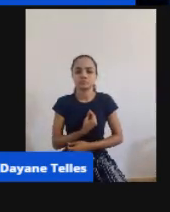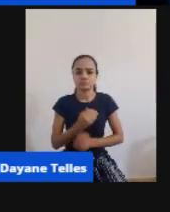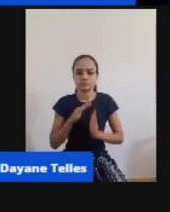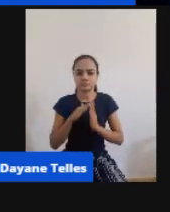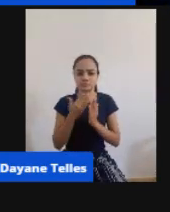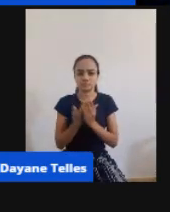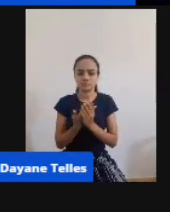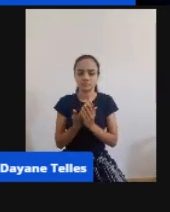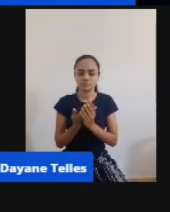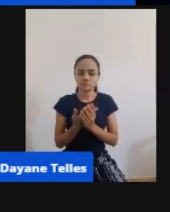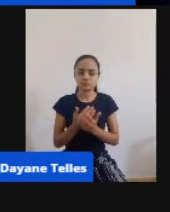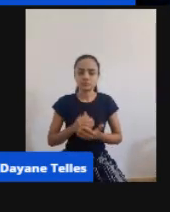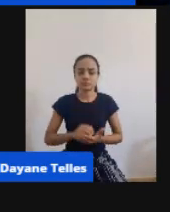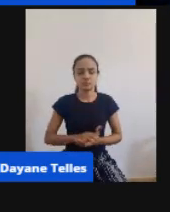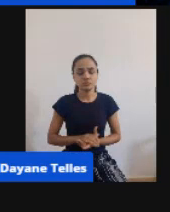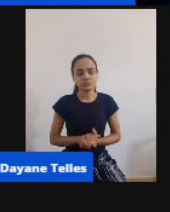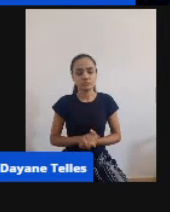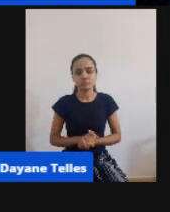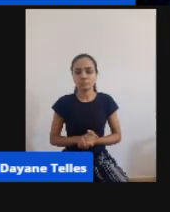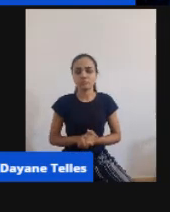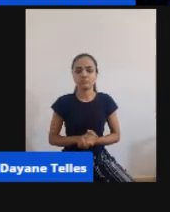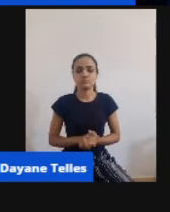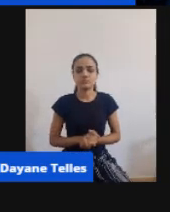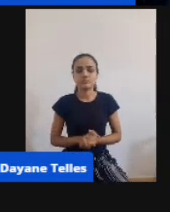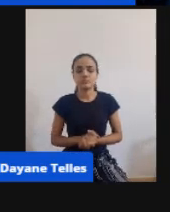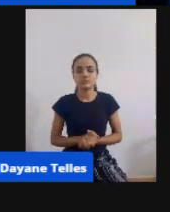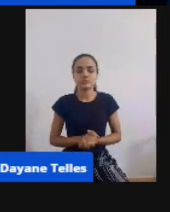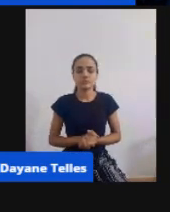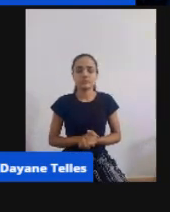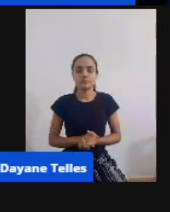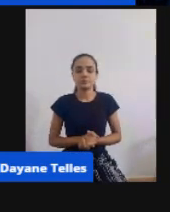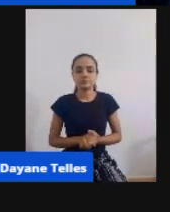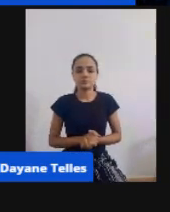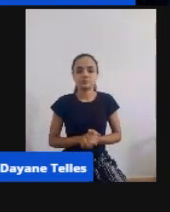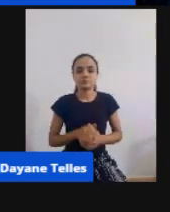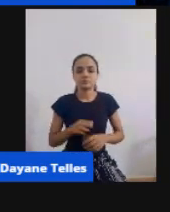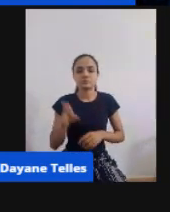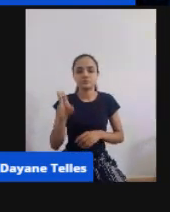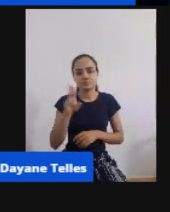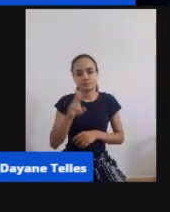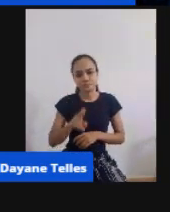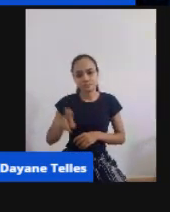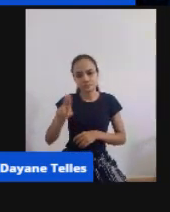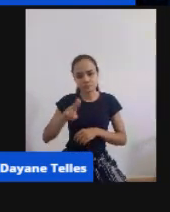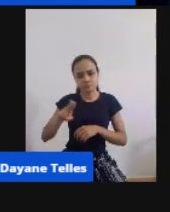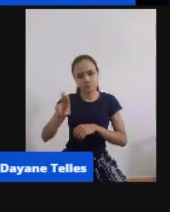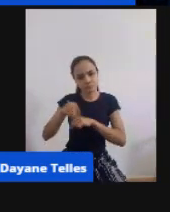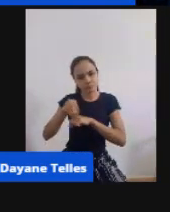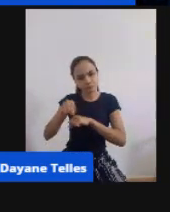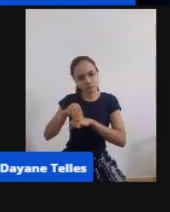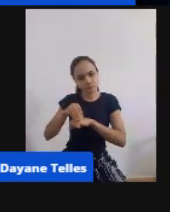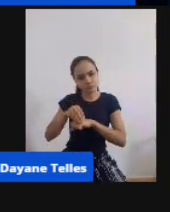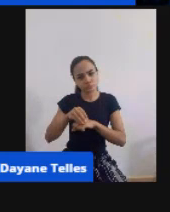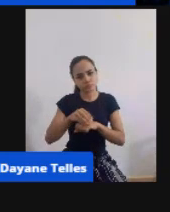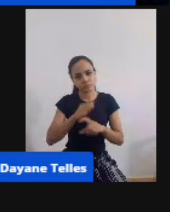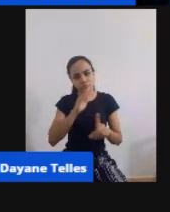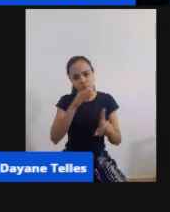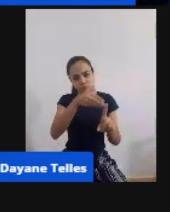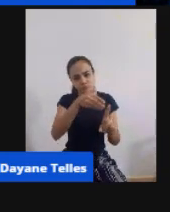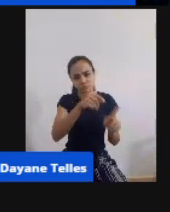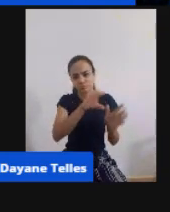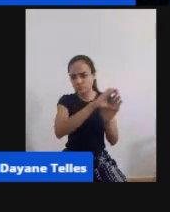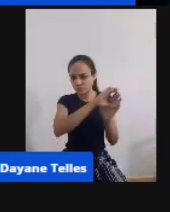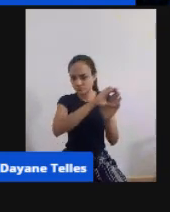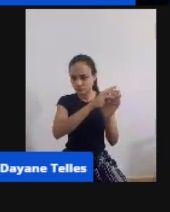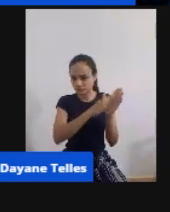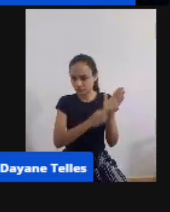Ter conhecimento e utilizar o referencial curricular da REME, pois ele trata com maior profundidade